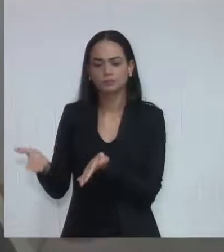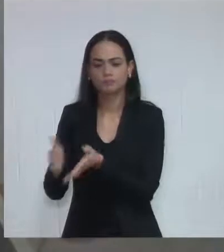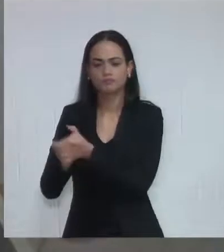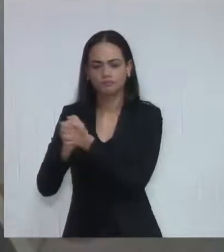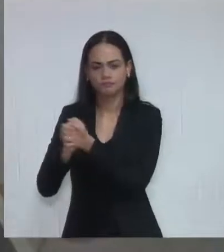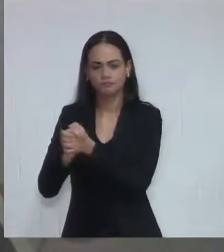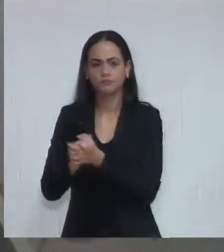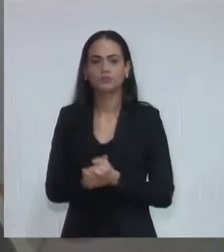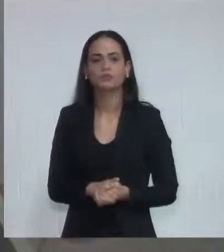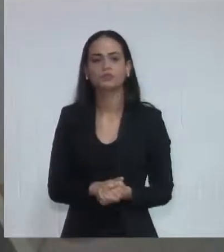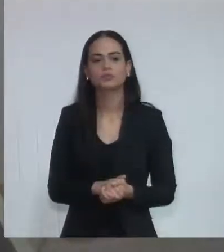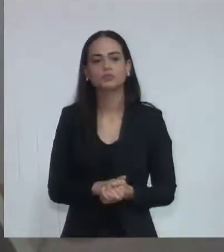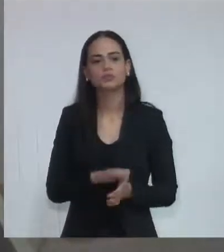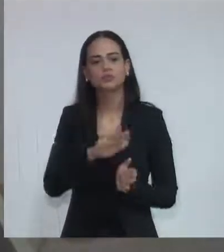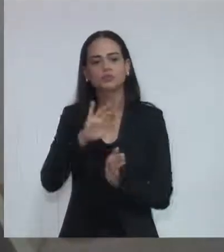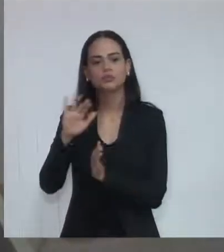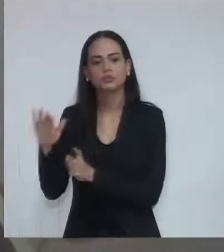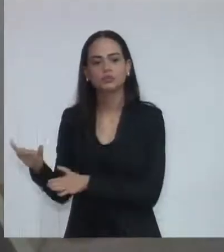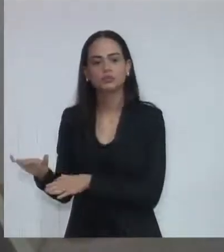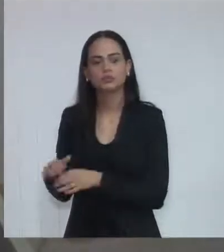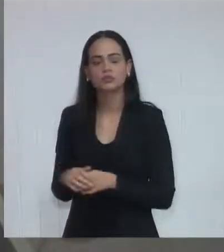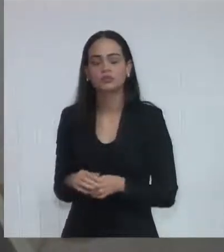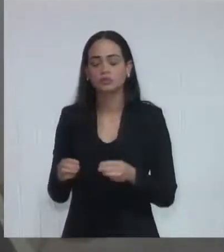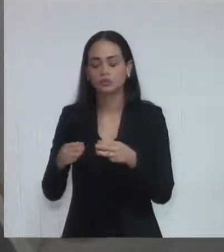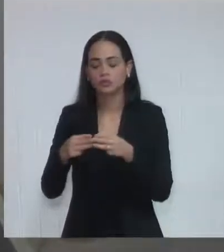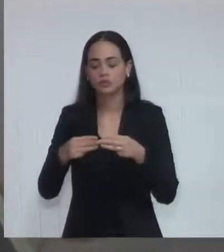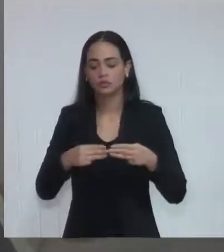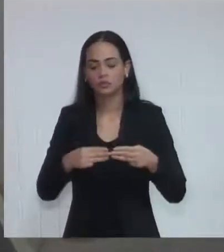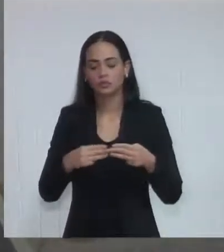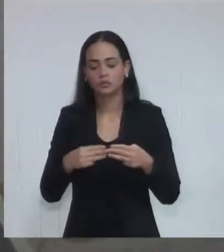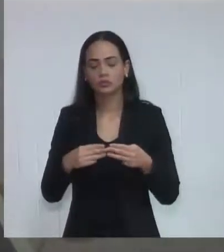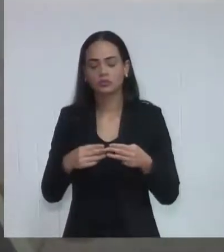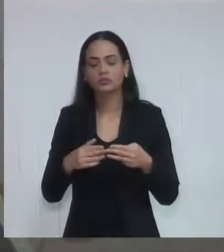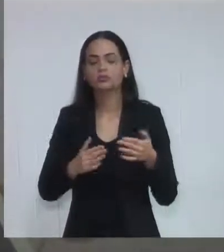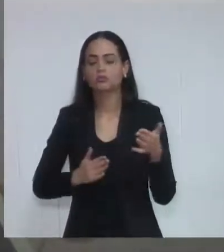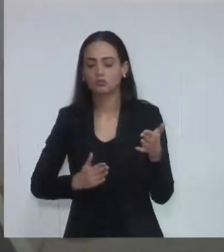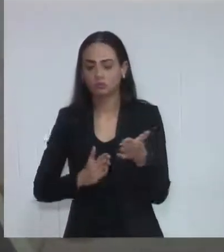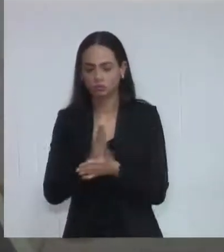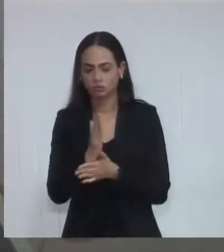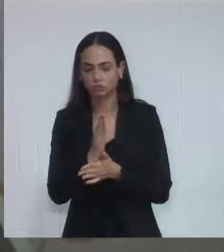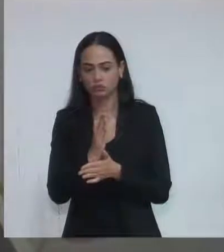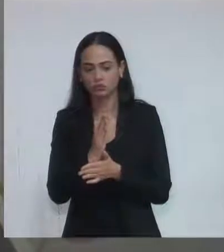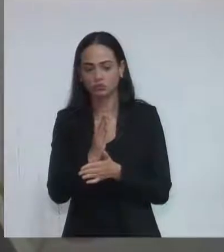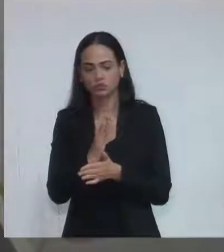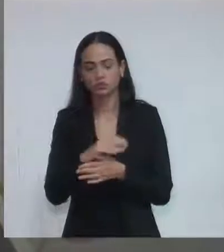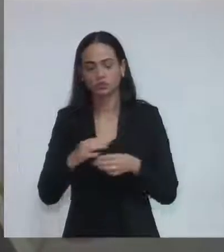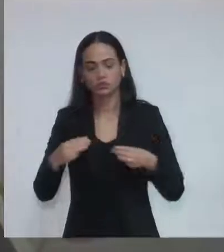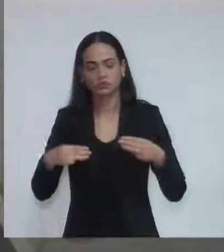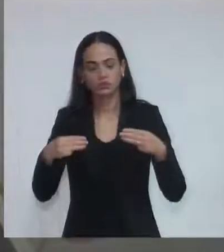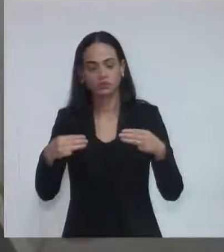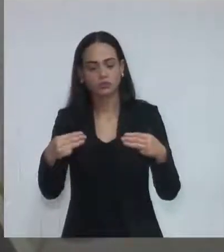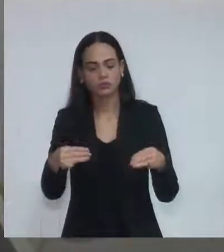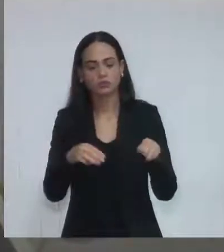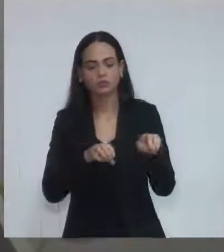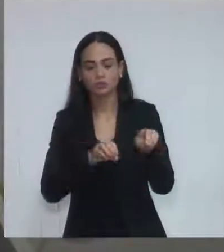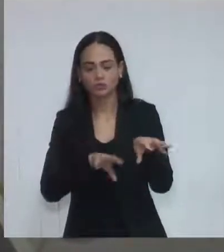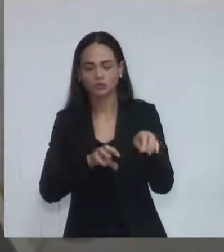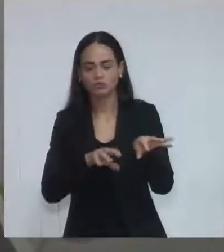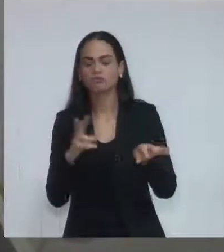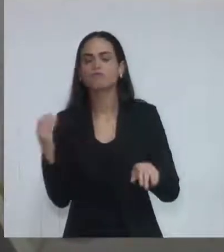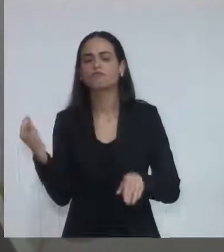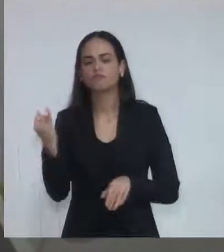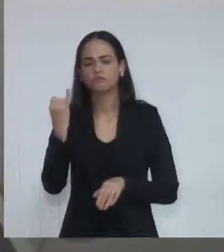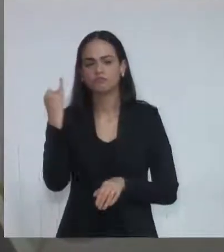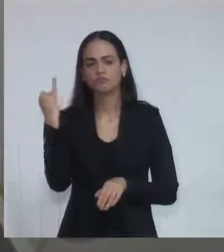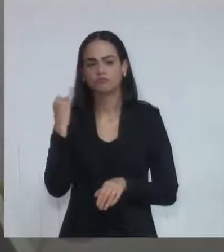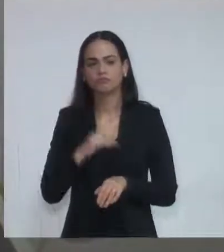Também a moção de apelo ao Ministério da Educação aqui do Santos, estarei votando favorável, de extrema importância, né, acerca aí